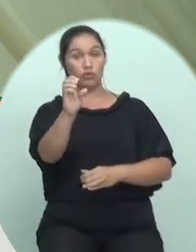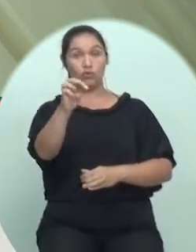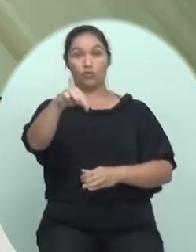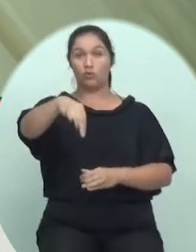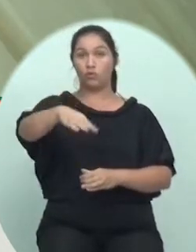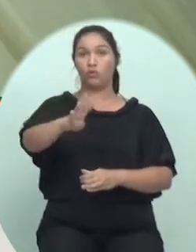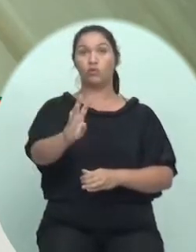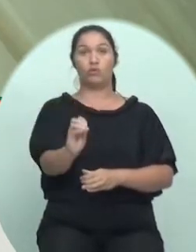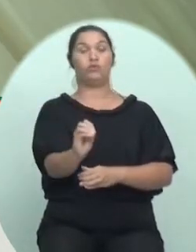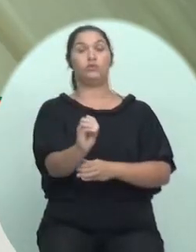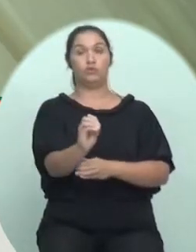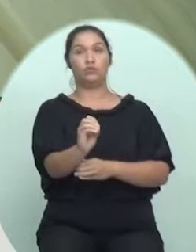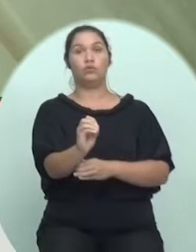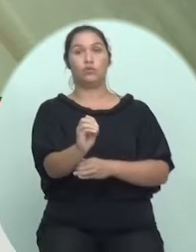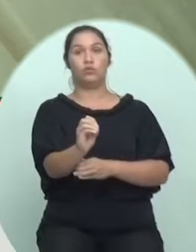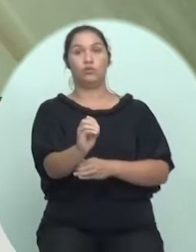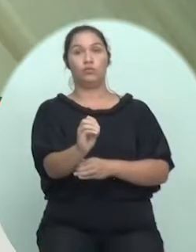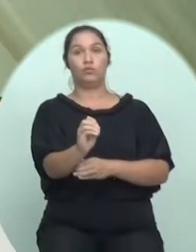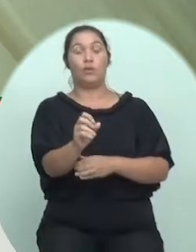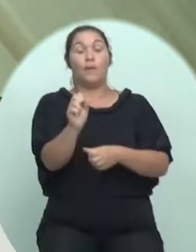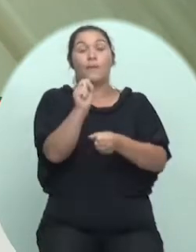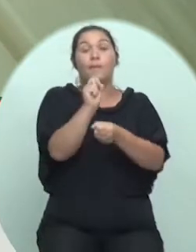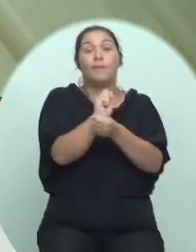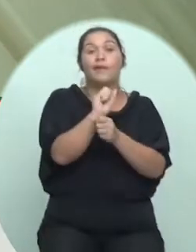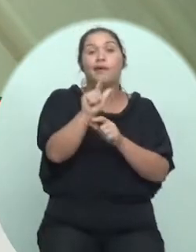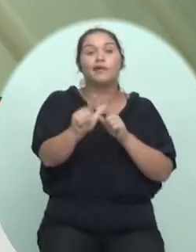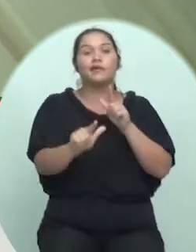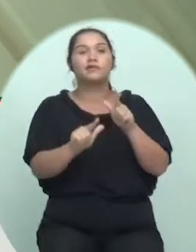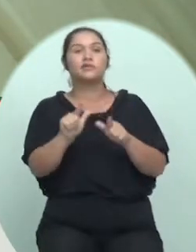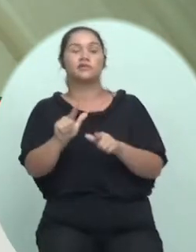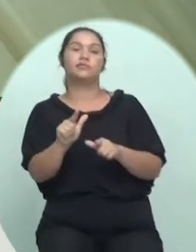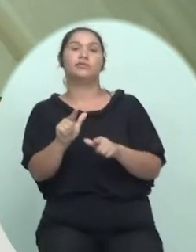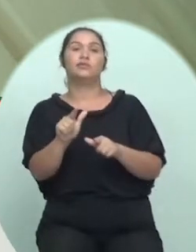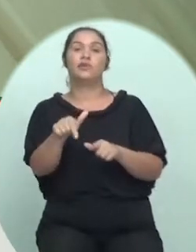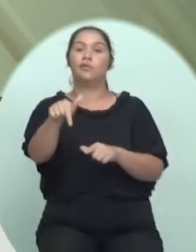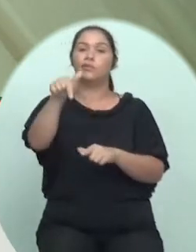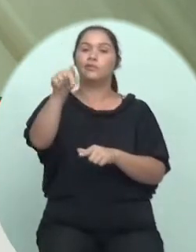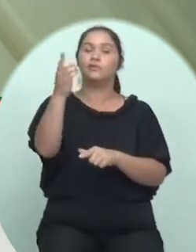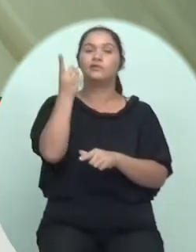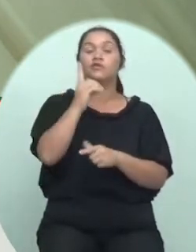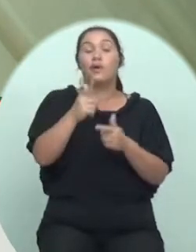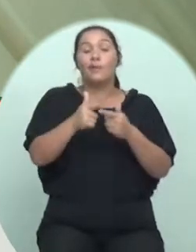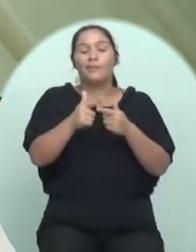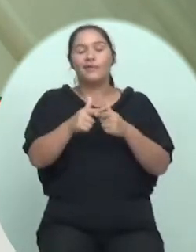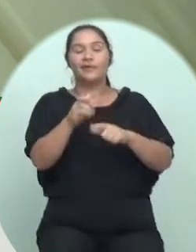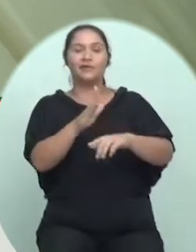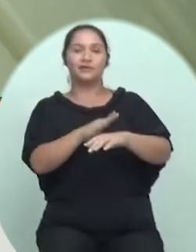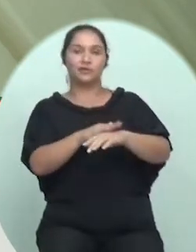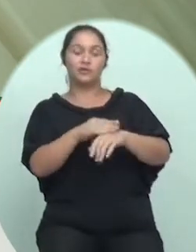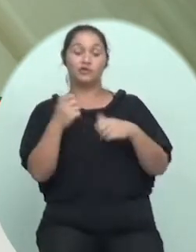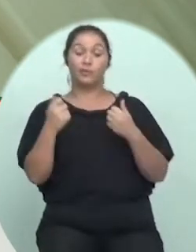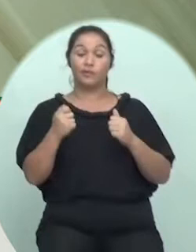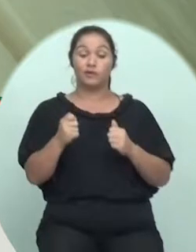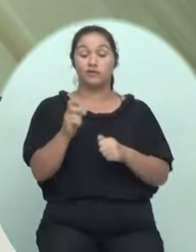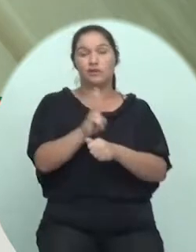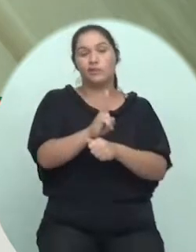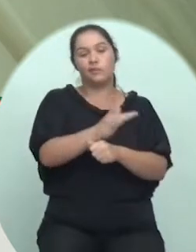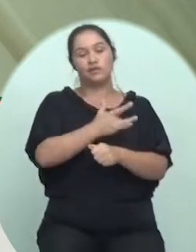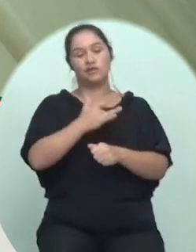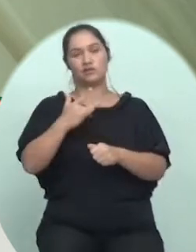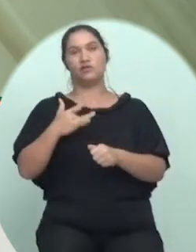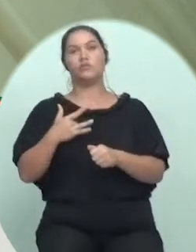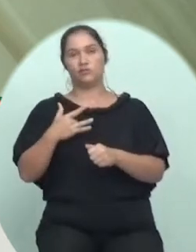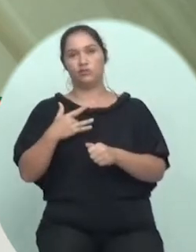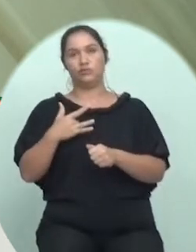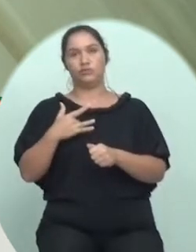Legislativo pelo prazo de 7 dias, a partir desta data, para tratamento de saúde conforme atestado médico